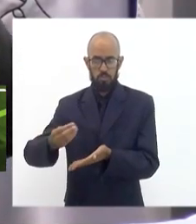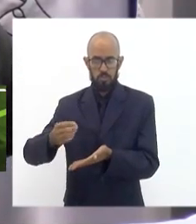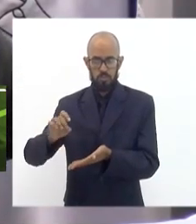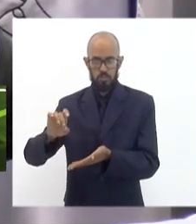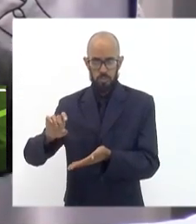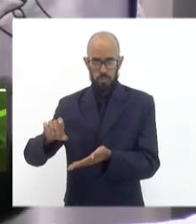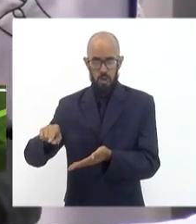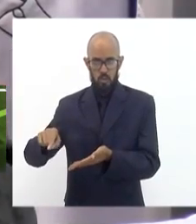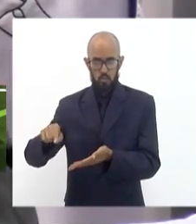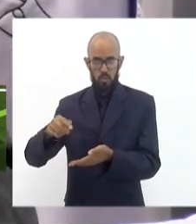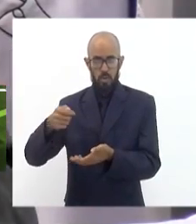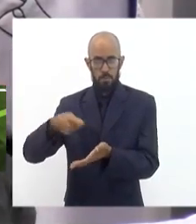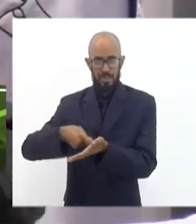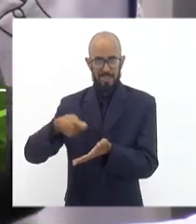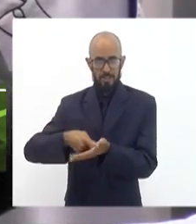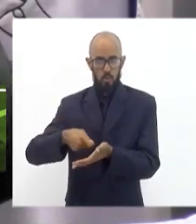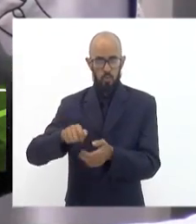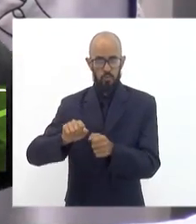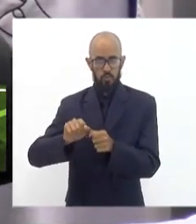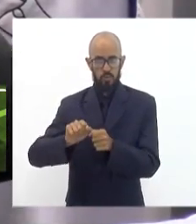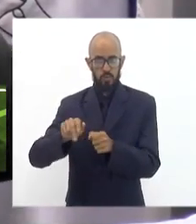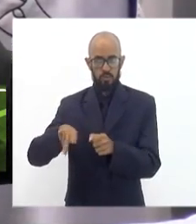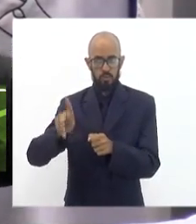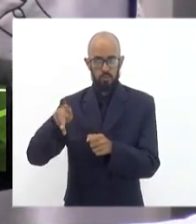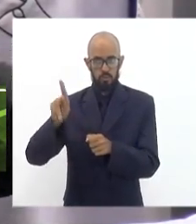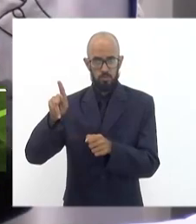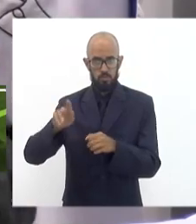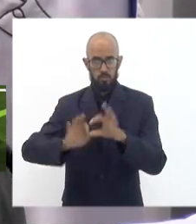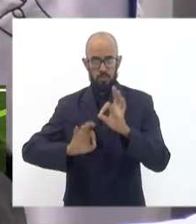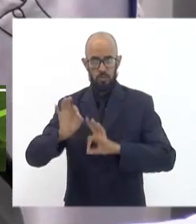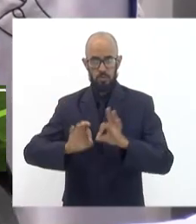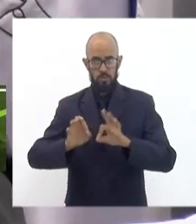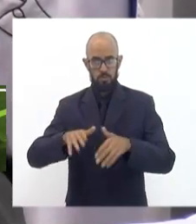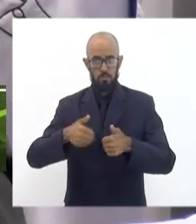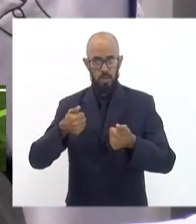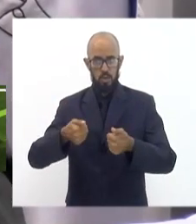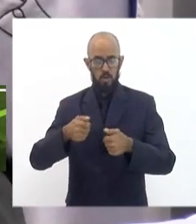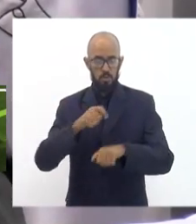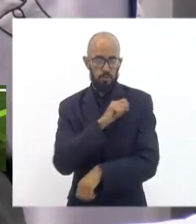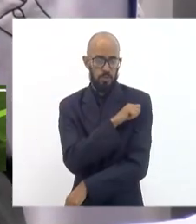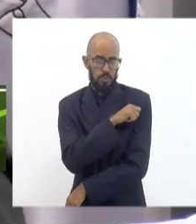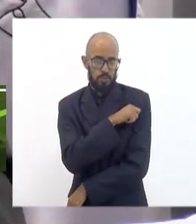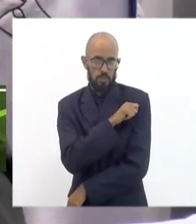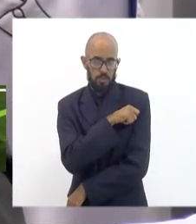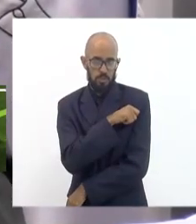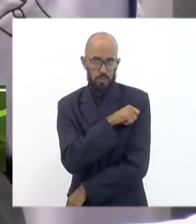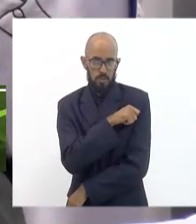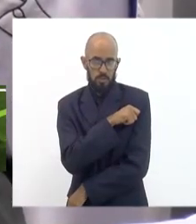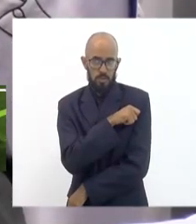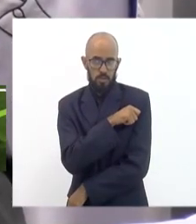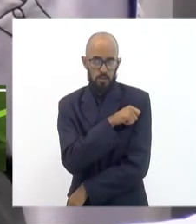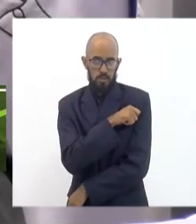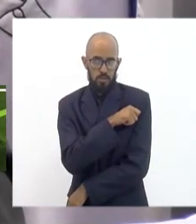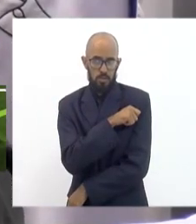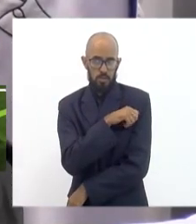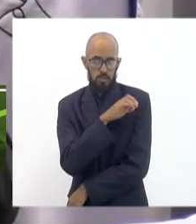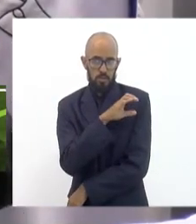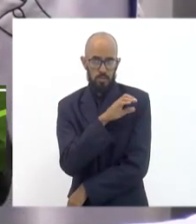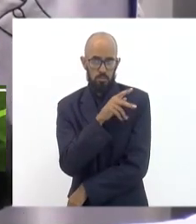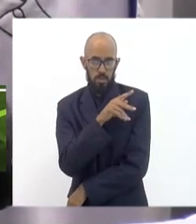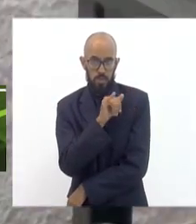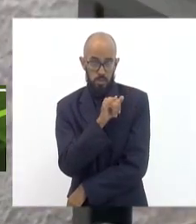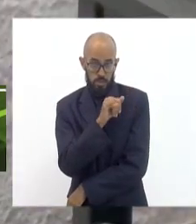que foi feito na Petrobras só uma organização melhor para fiscalizar o fator CPI